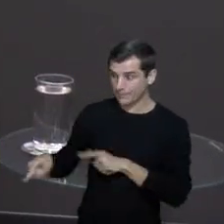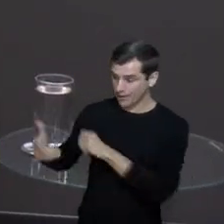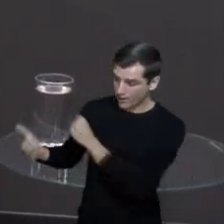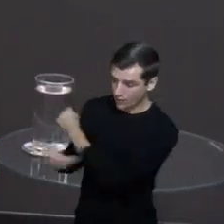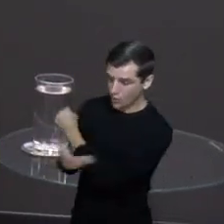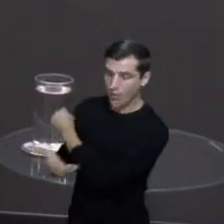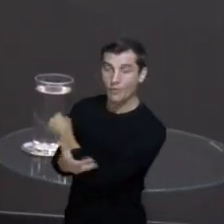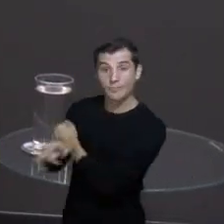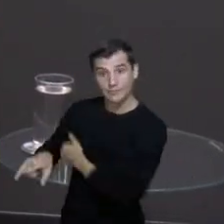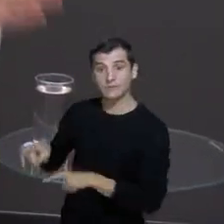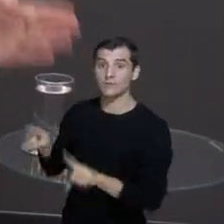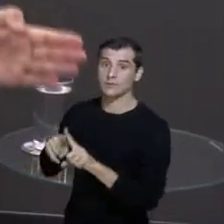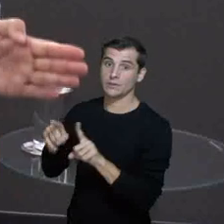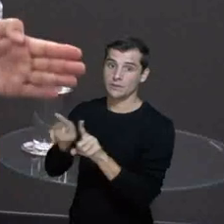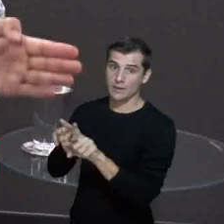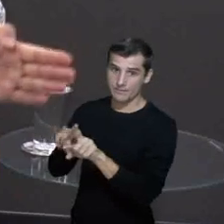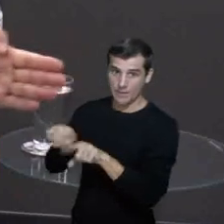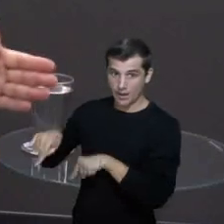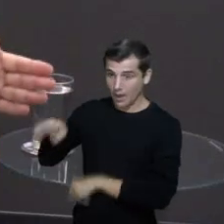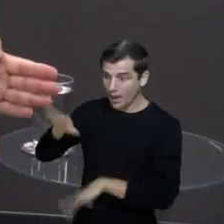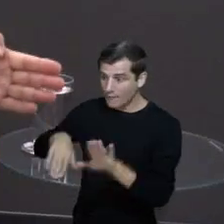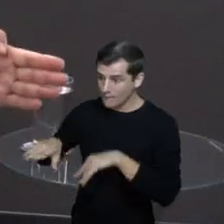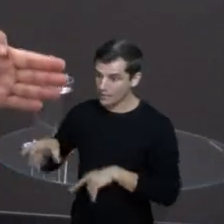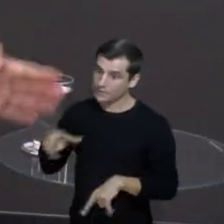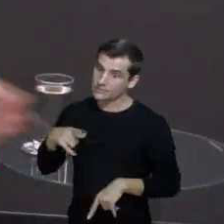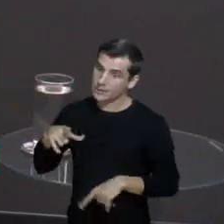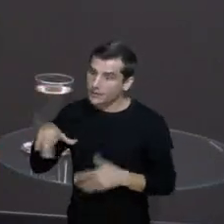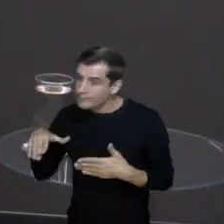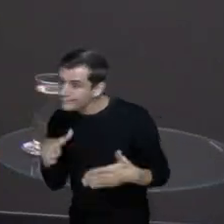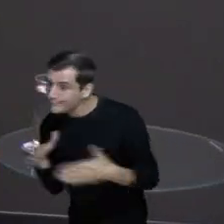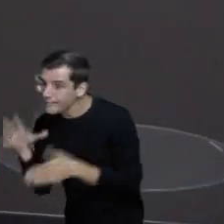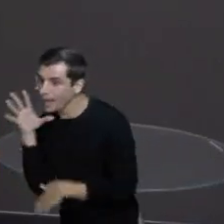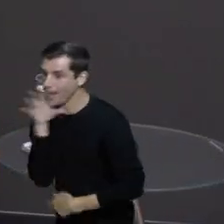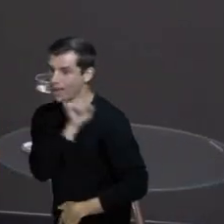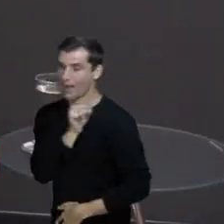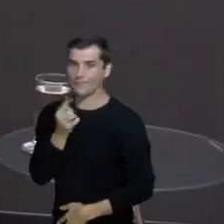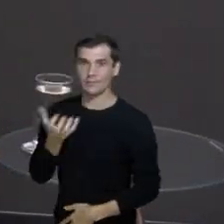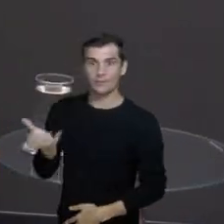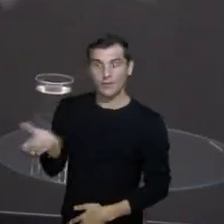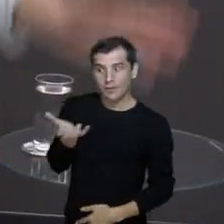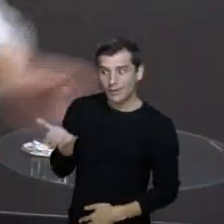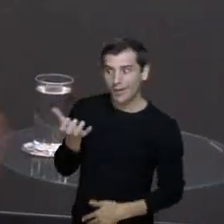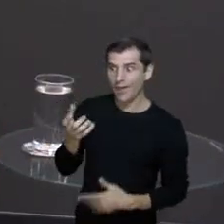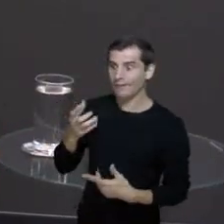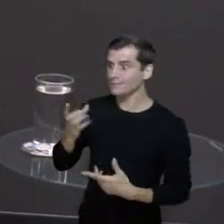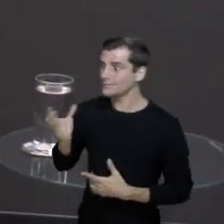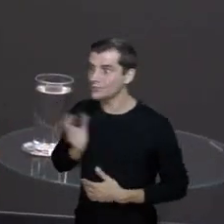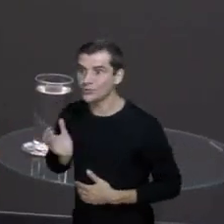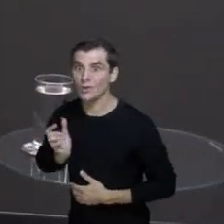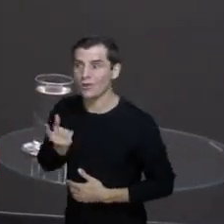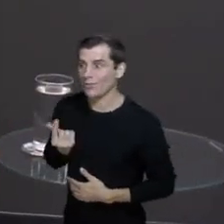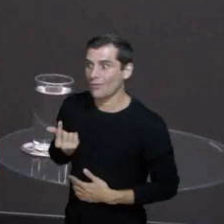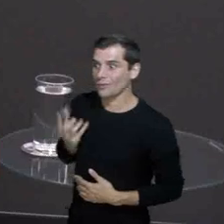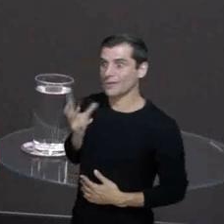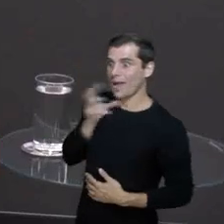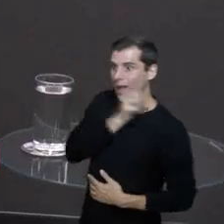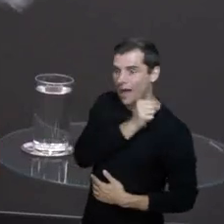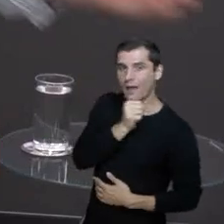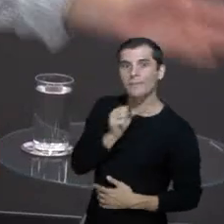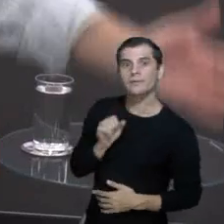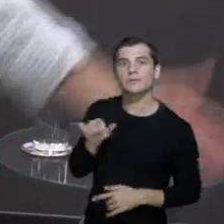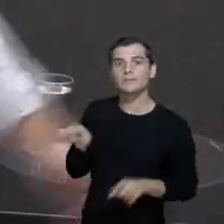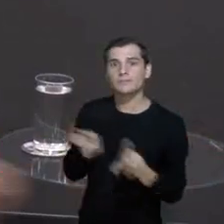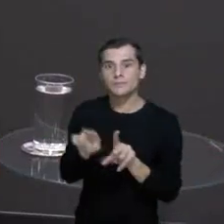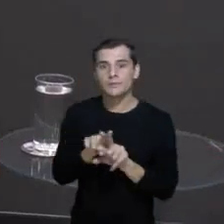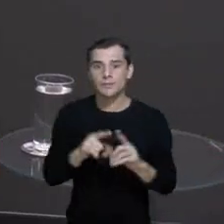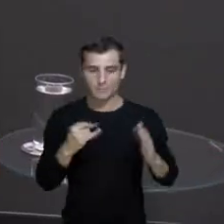dizer que ela não é uma ela é um atalho para muitas coisas para aqueles que querem enriquecer mais rápido ter um patrimônio